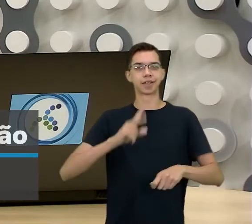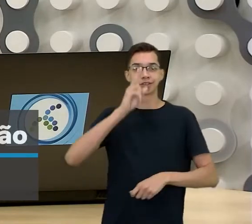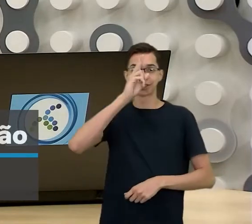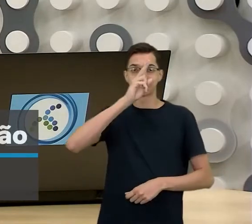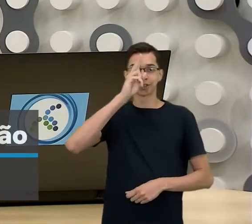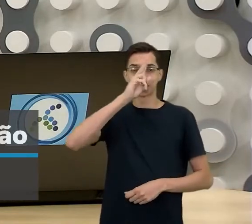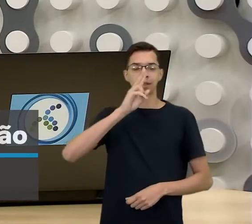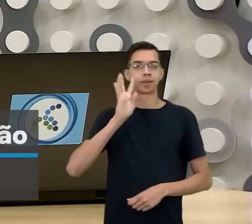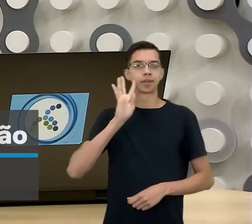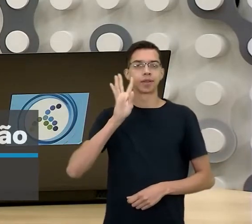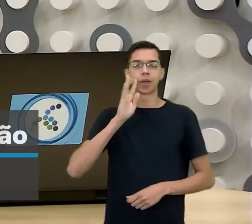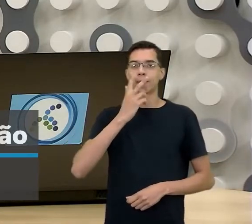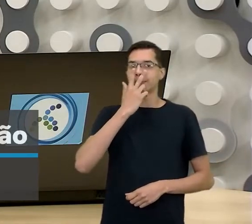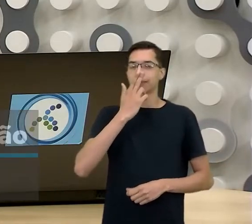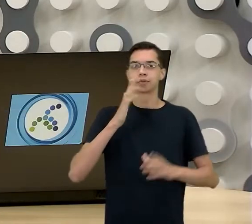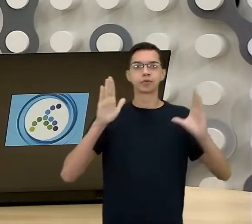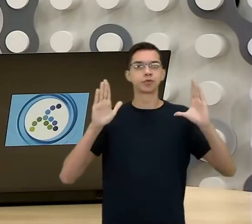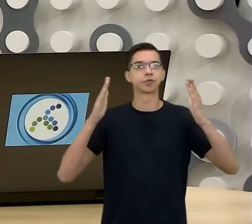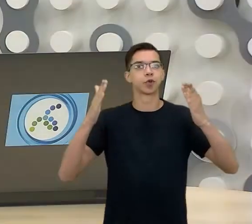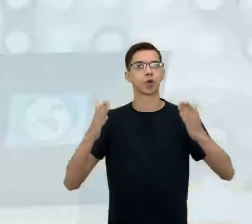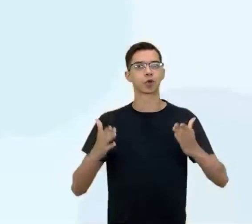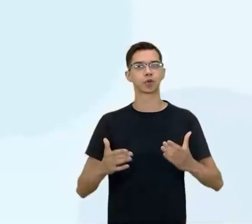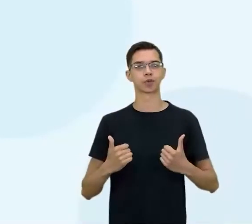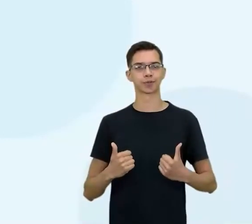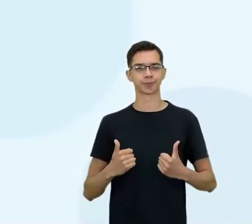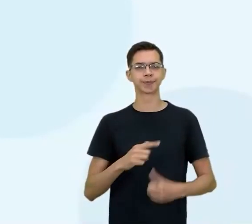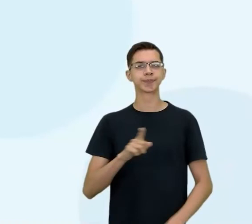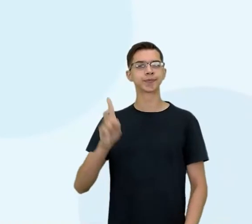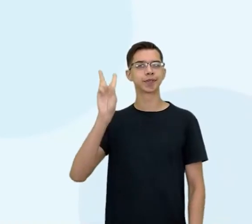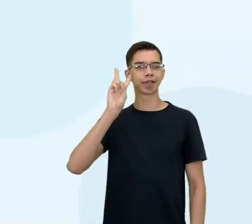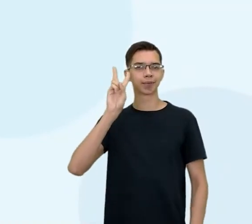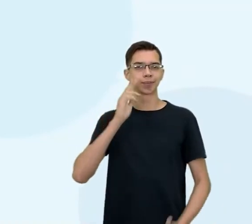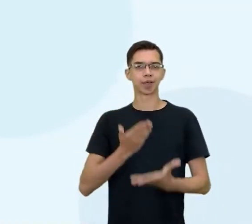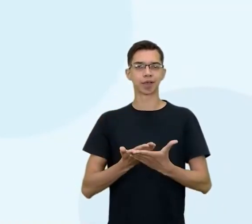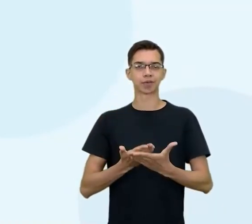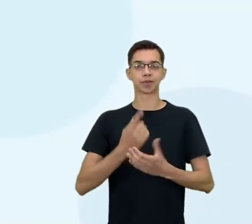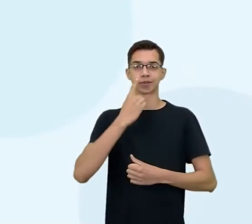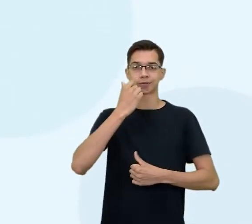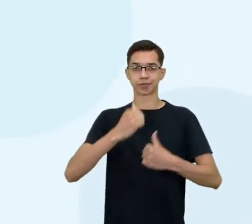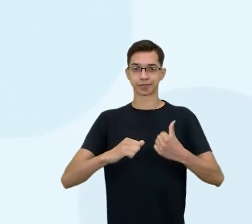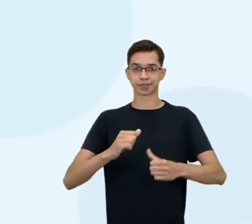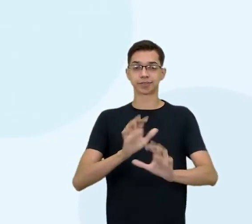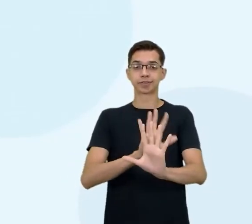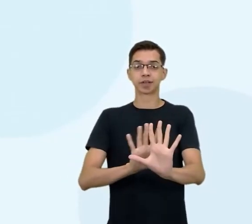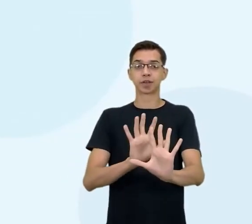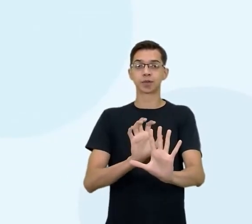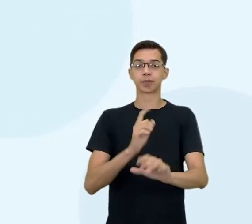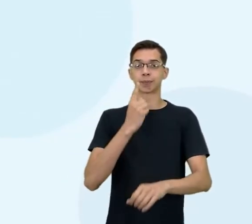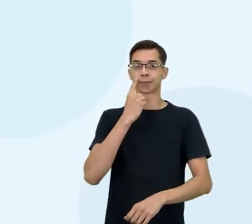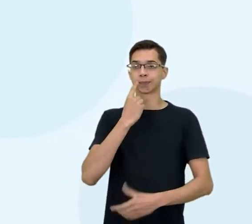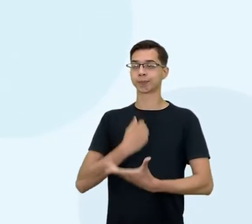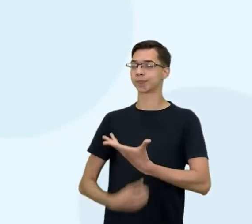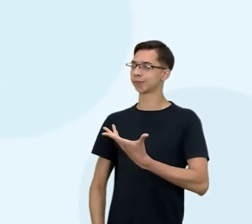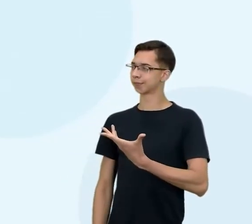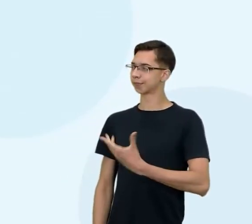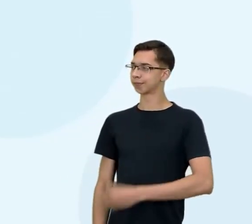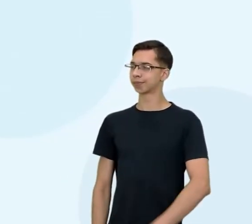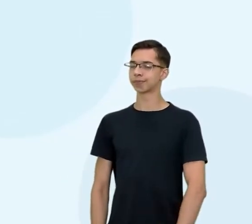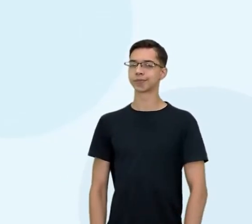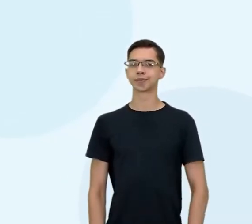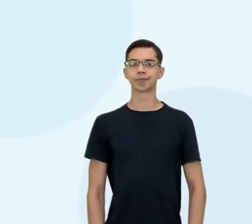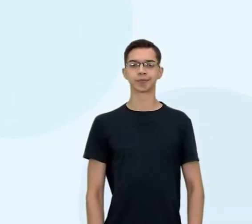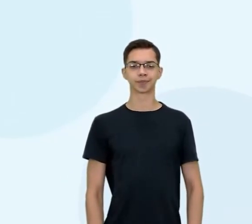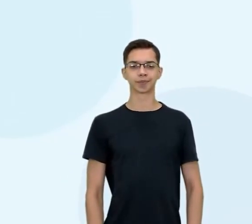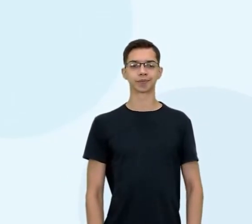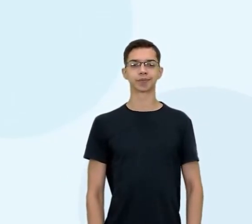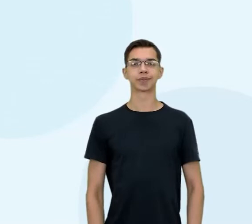certo? Não lembrem também de avaliar a nossa aula, tá? Aí o QR Code para vocês na tela, né? Vocês podem colocar o endereço, tá ali.